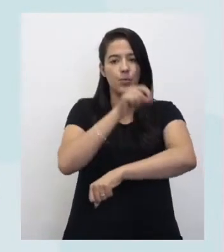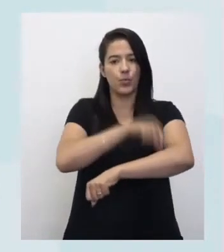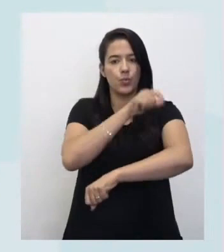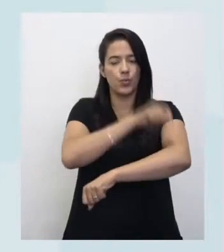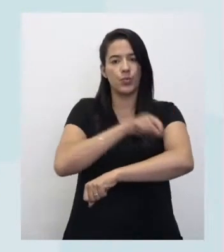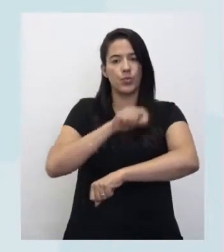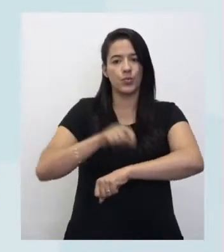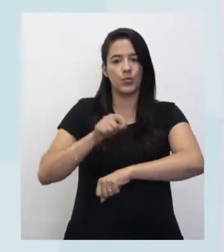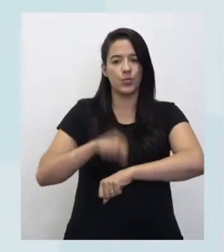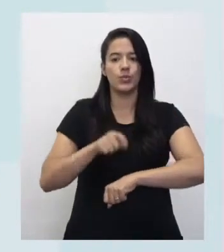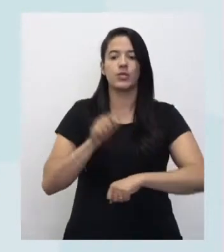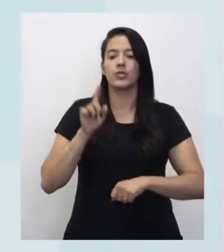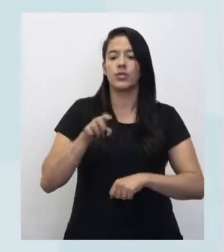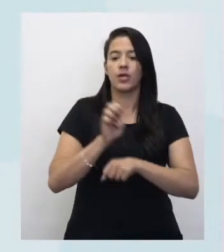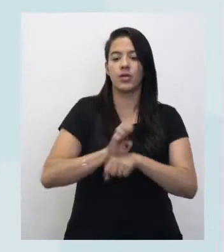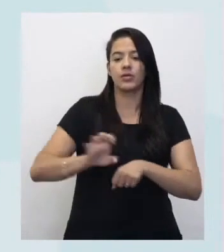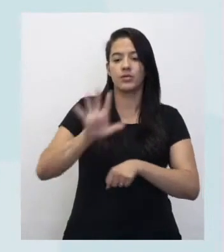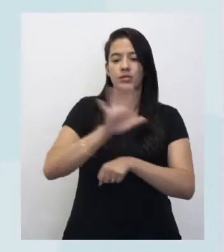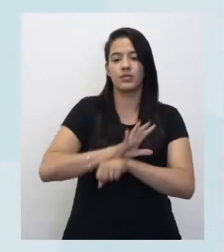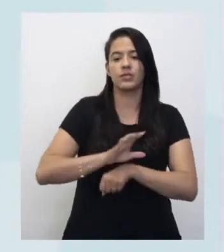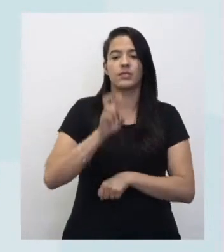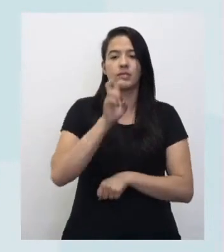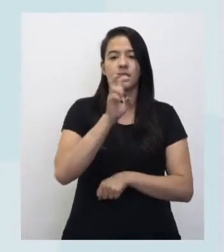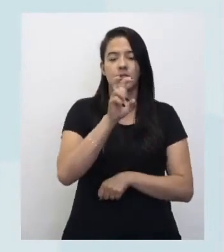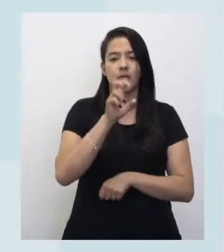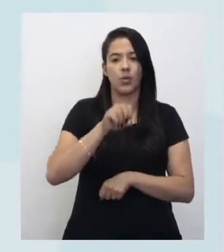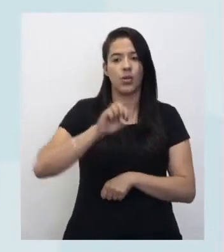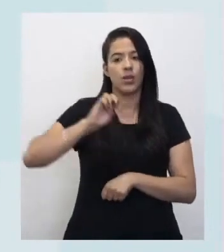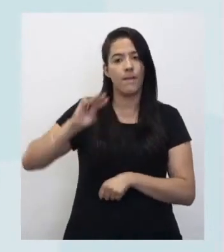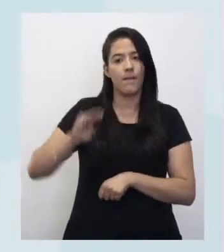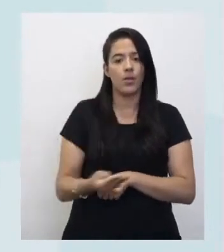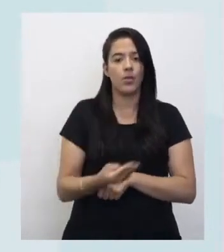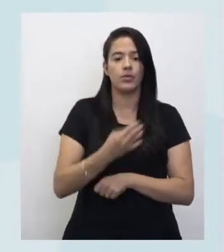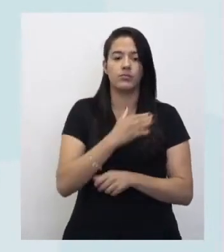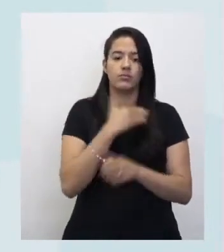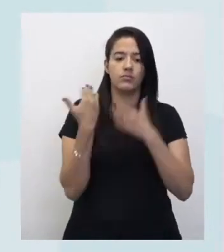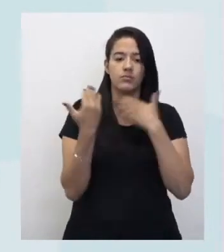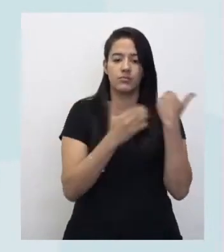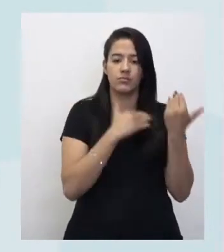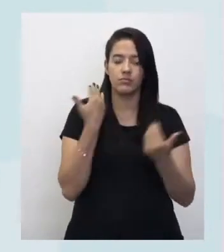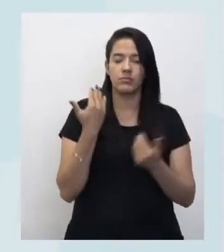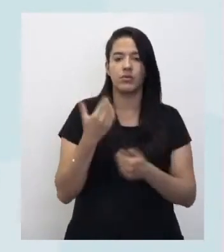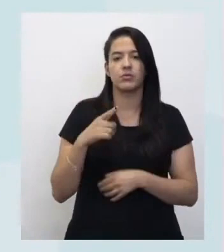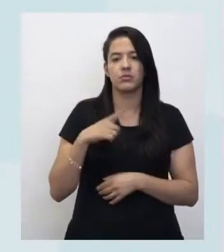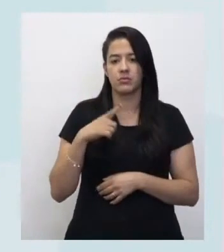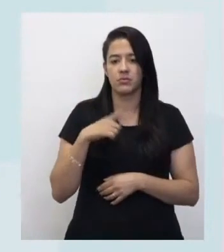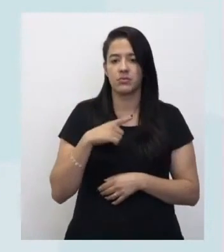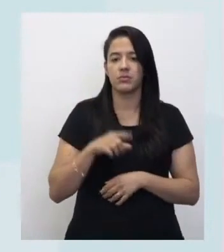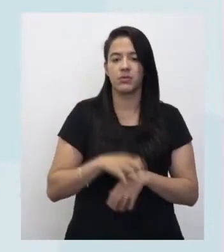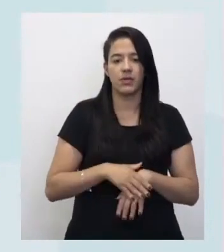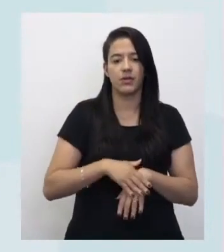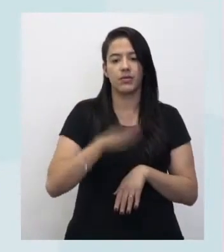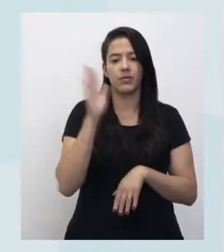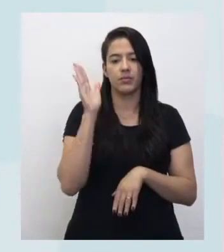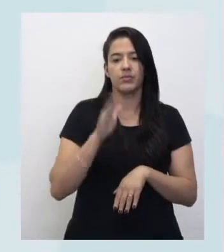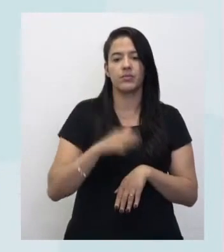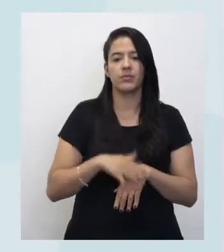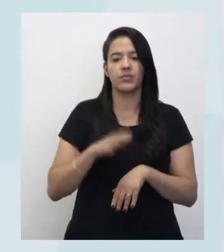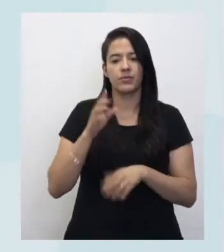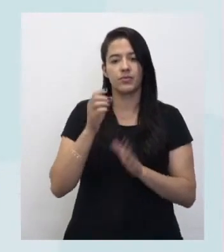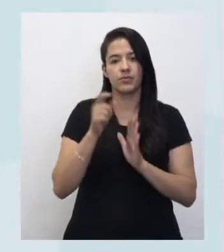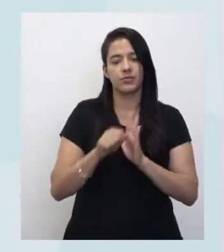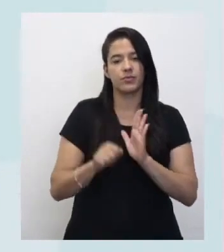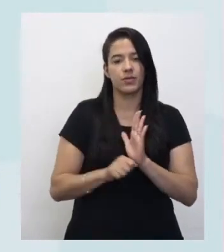de 50 milhões de pessoas tiveram sua vida ceifada aí pela grande peste do